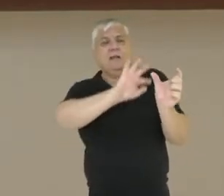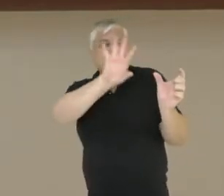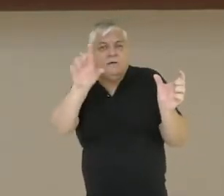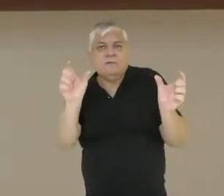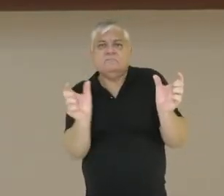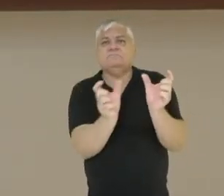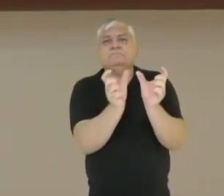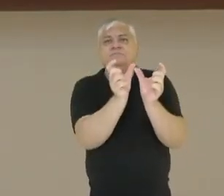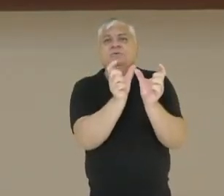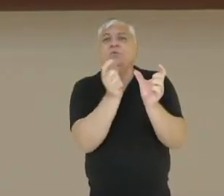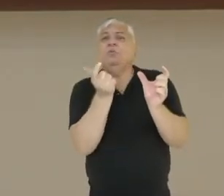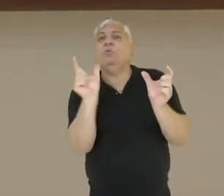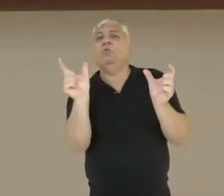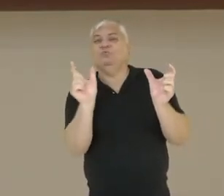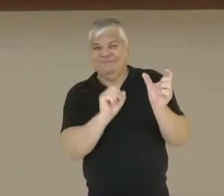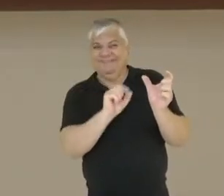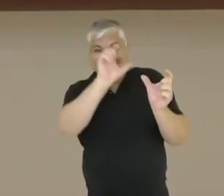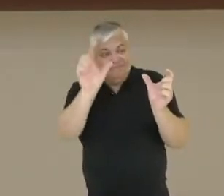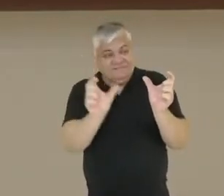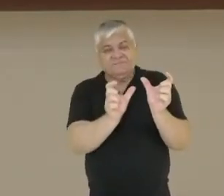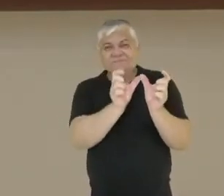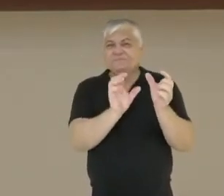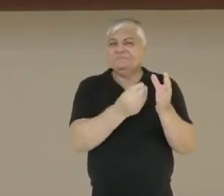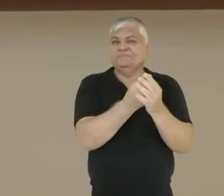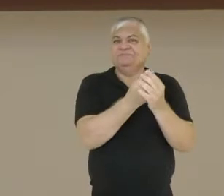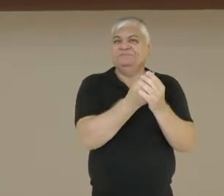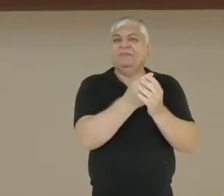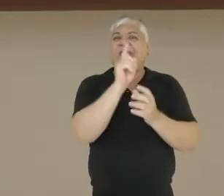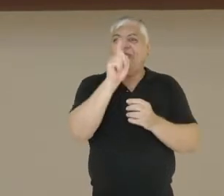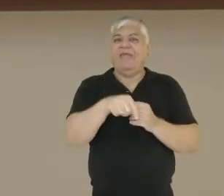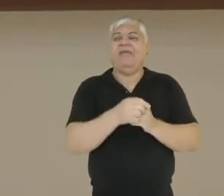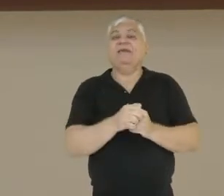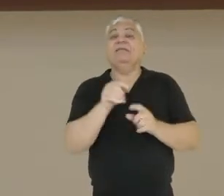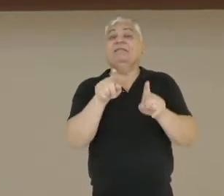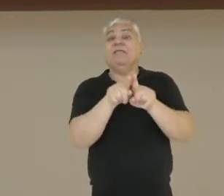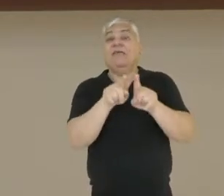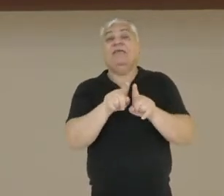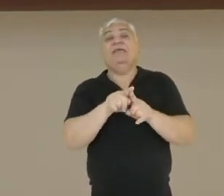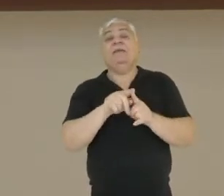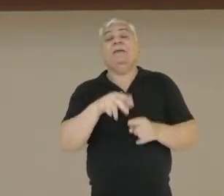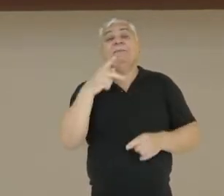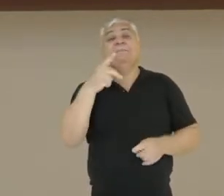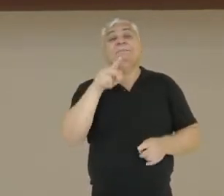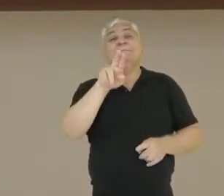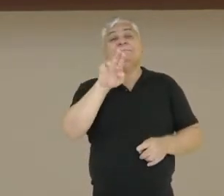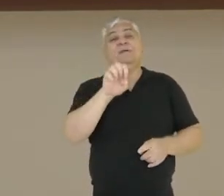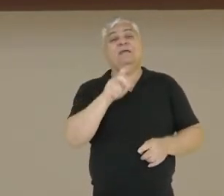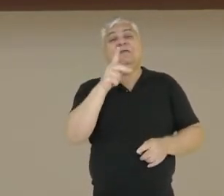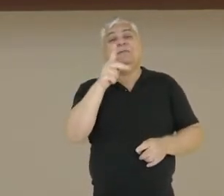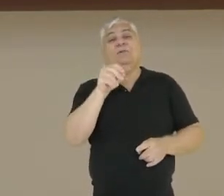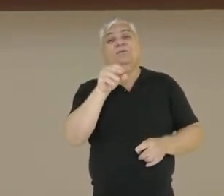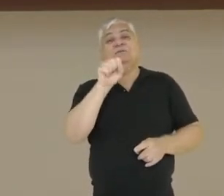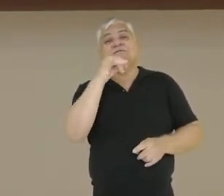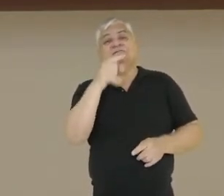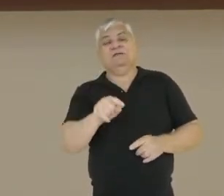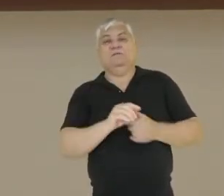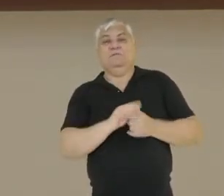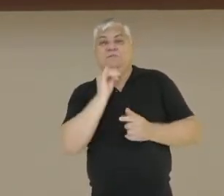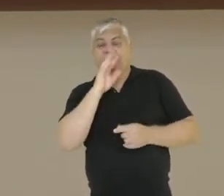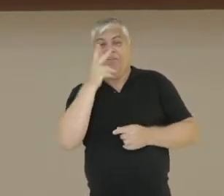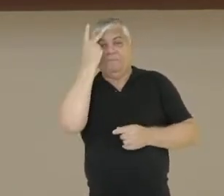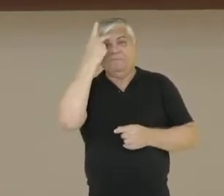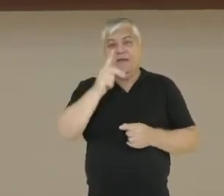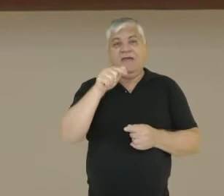complementado por uma outra coisa. E isso vem precedido de preposição. Sempre complementa o sentido de um substantivo